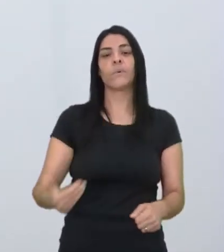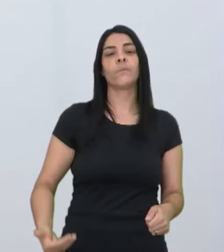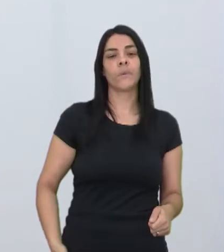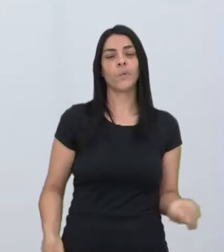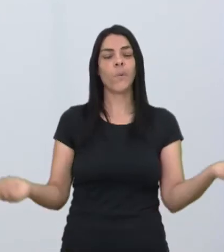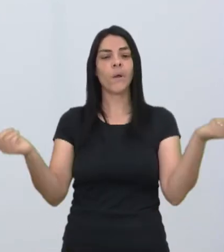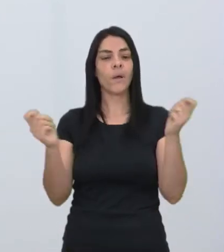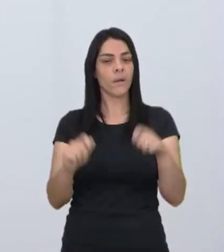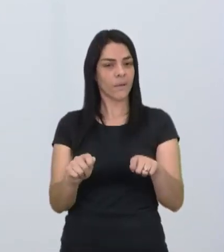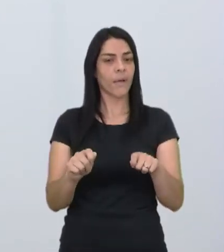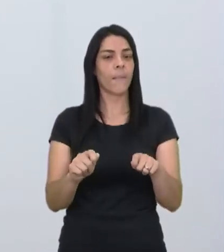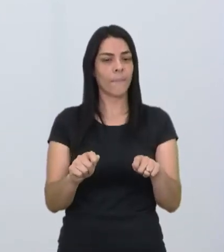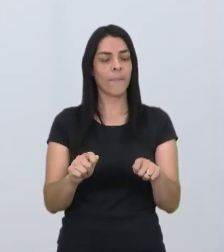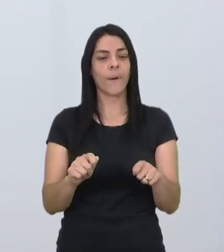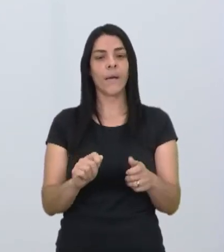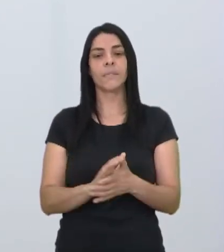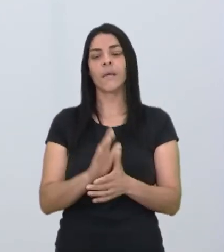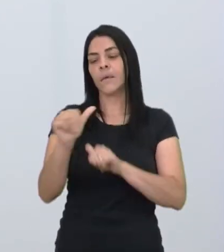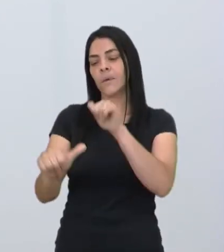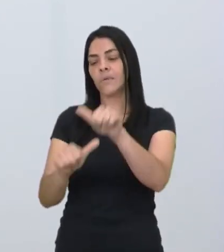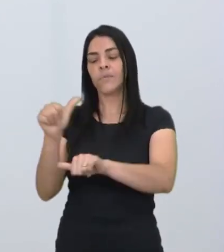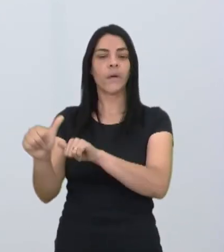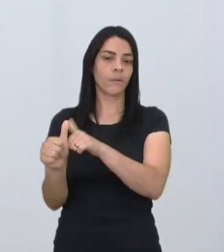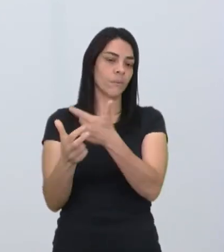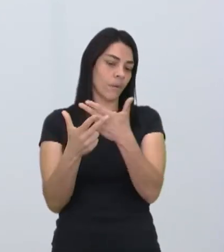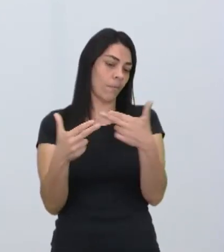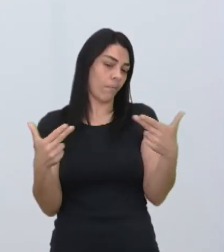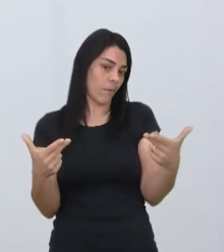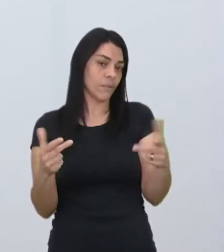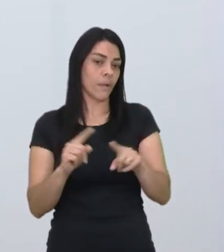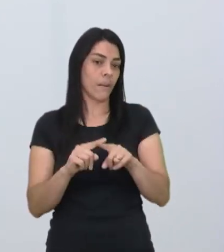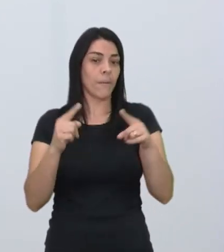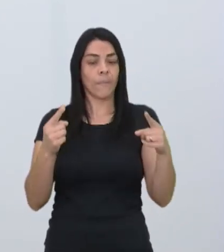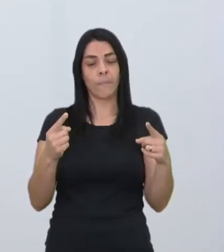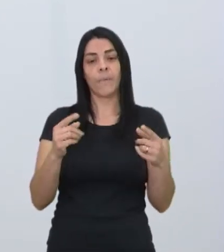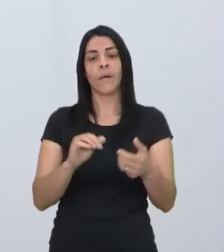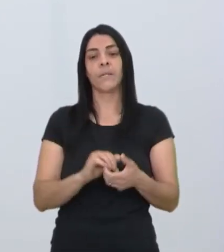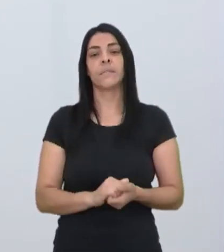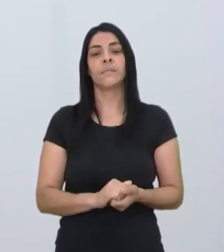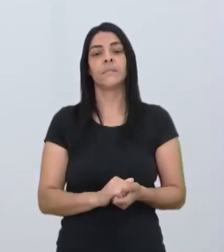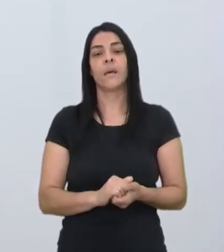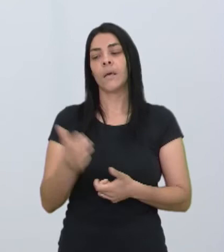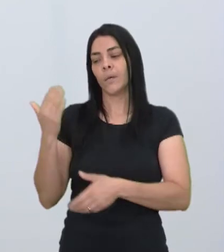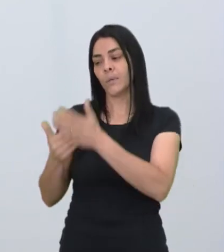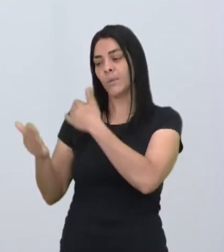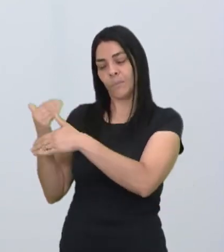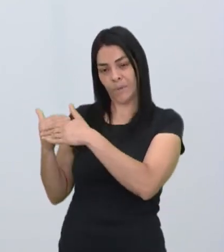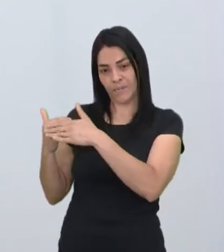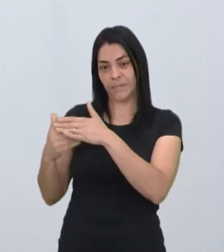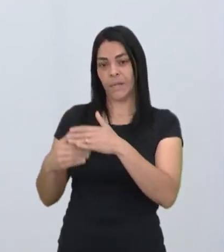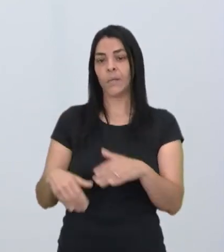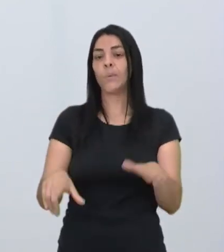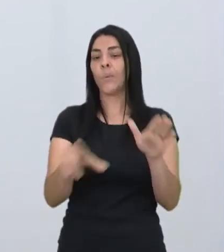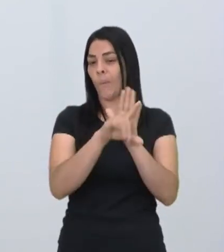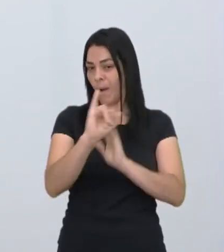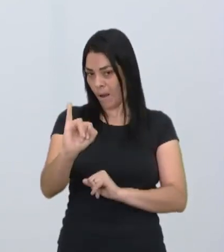Possivelmente eles vão mudar alguma coisa nesse sentido, mas isso era algo que era lei e que